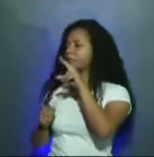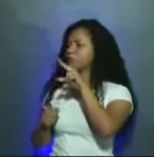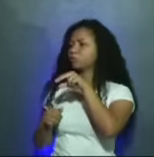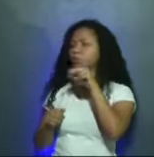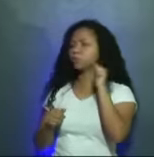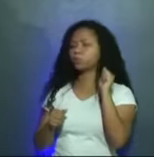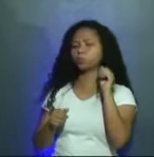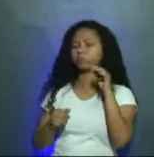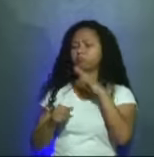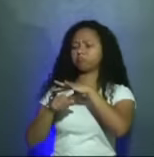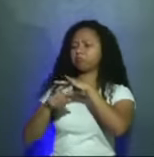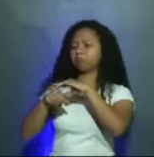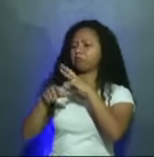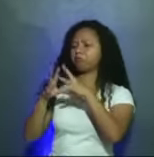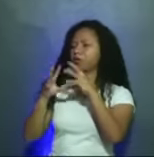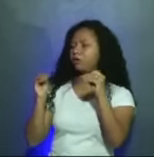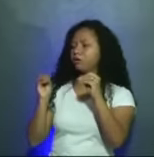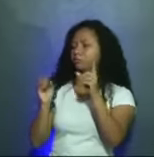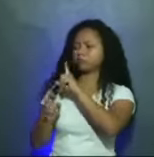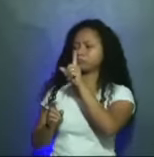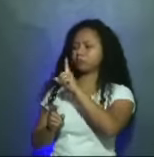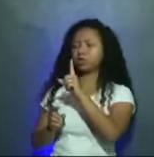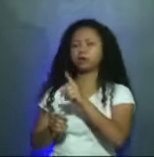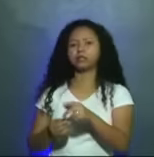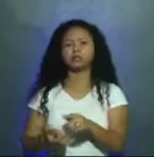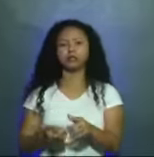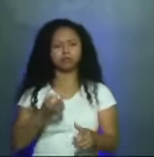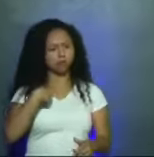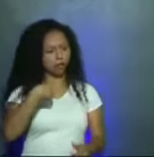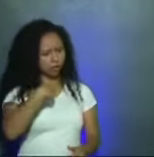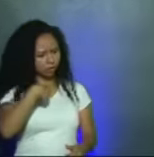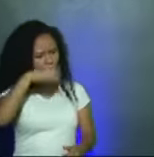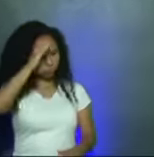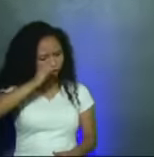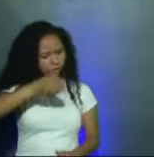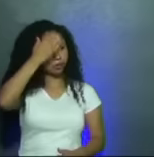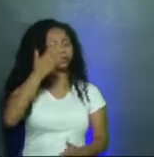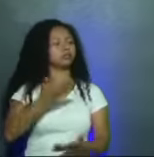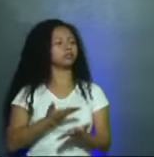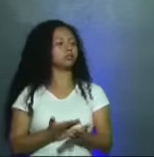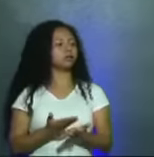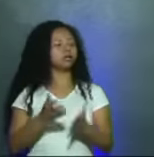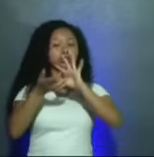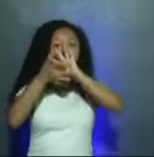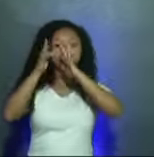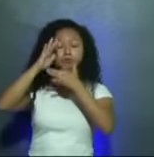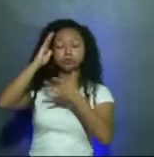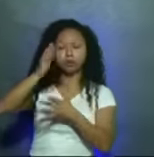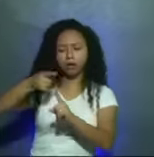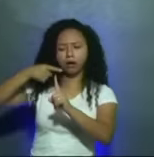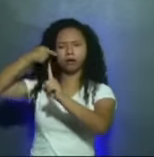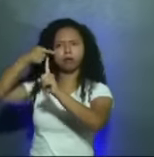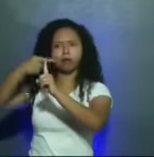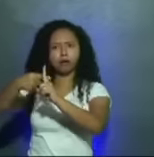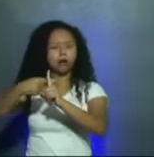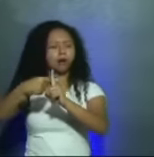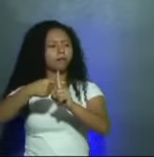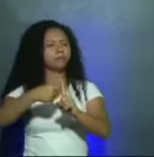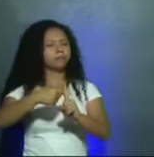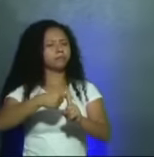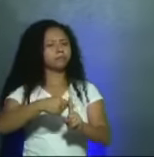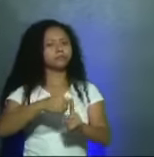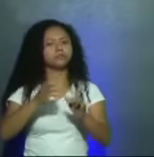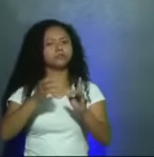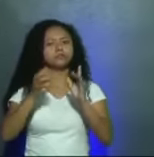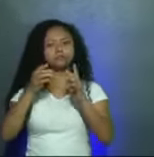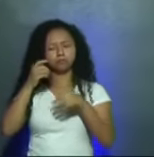posse. Jesus já pagou o preço na cruz. Eu tomei posse. A Bíblia diz: fica batendo que Ele vai abrir a